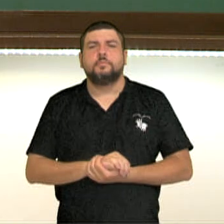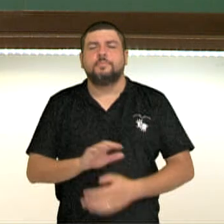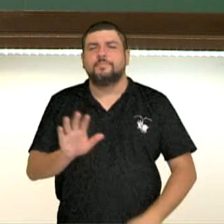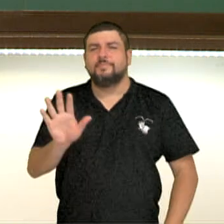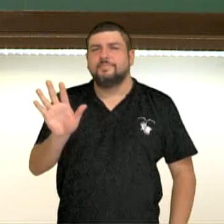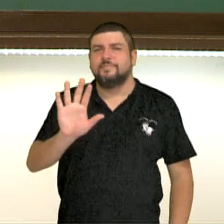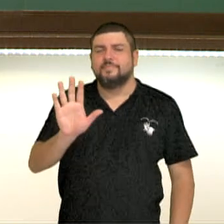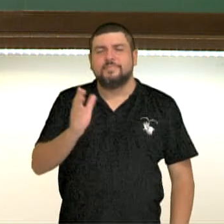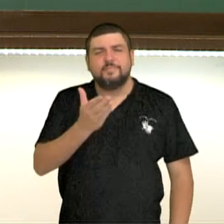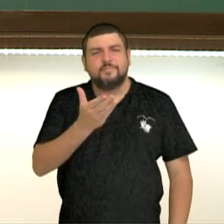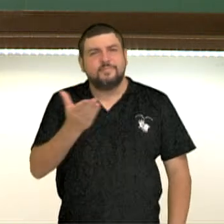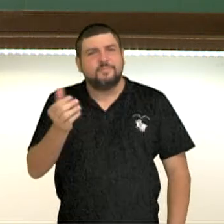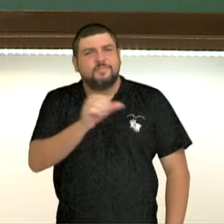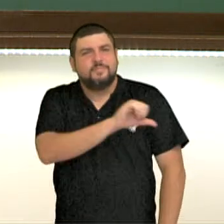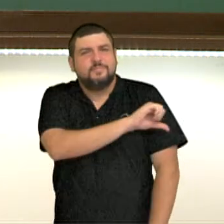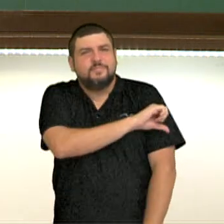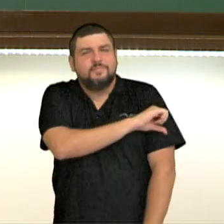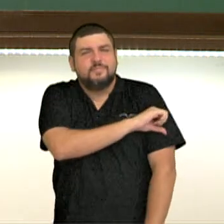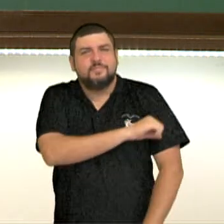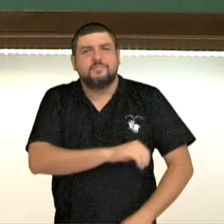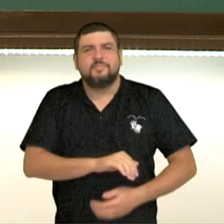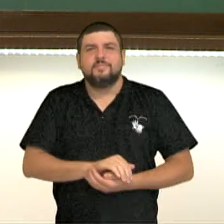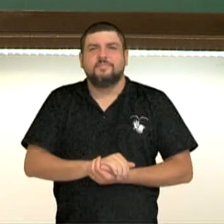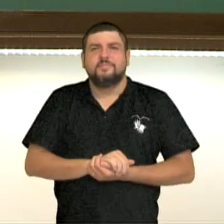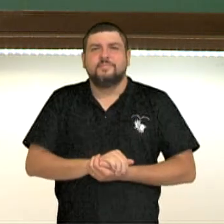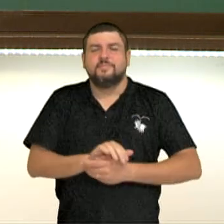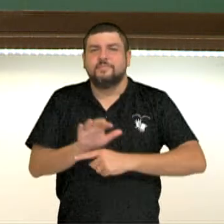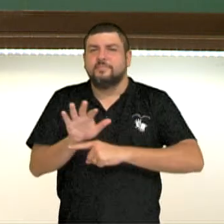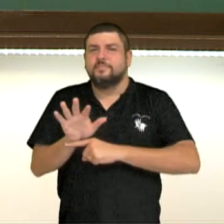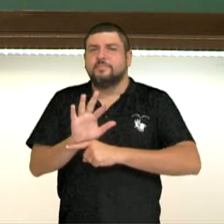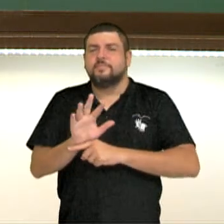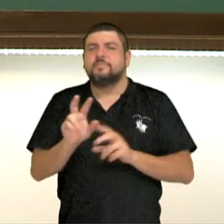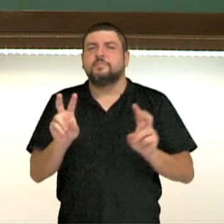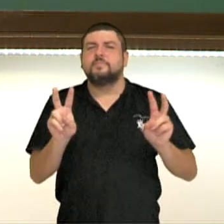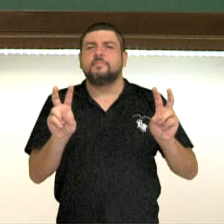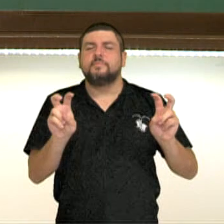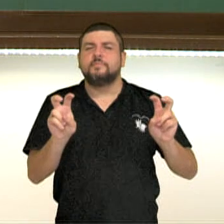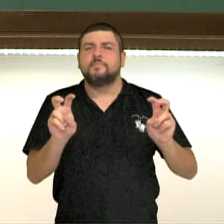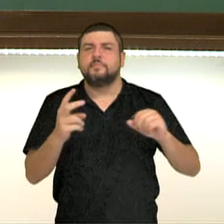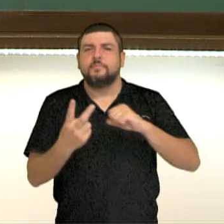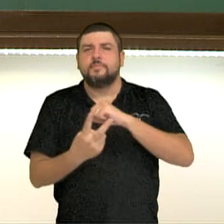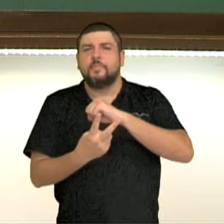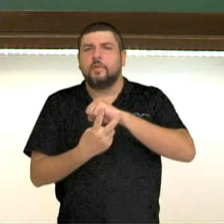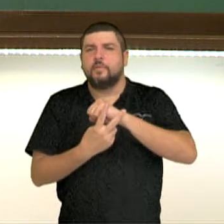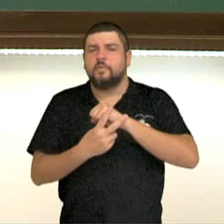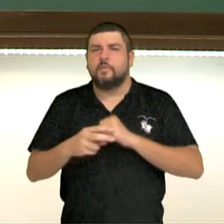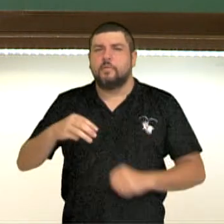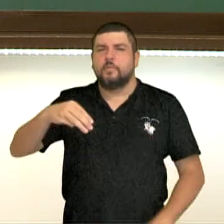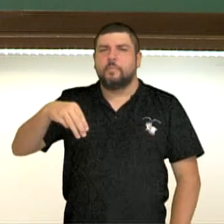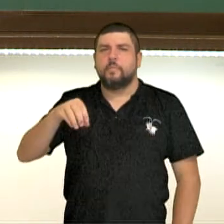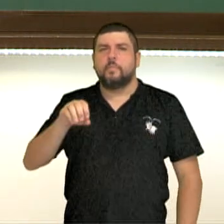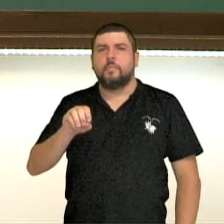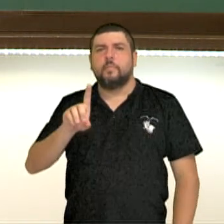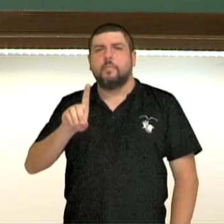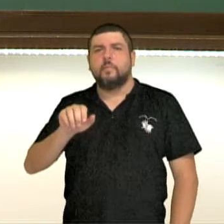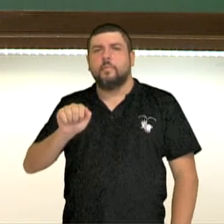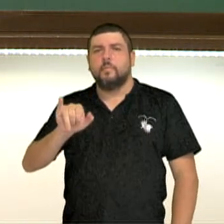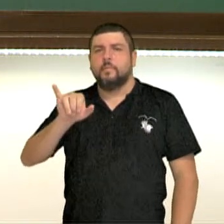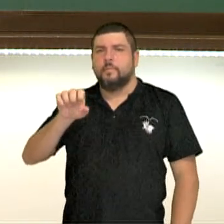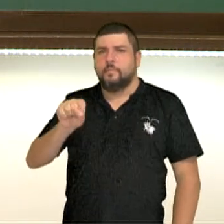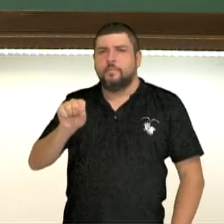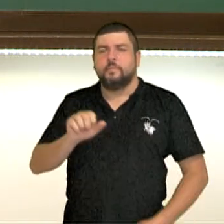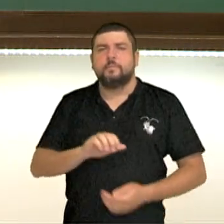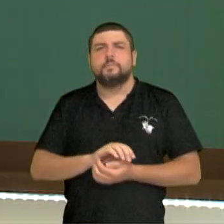Olá, estudantes do nono ano! Nesse vídeo nós vamos falar sobre os modal verbs, os verbos modais.